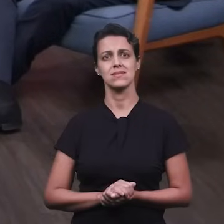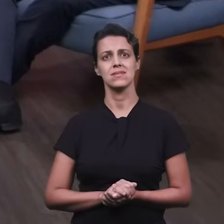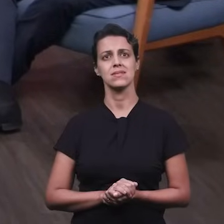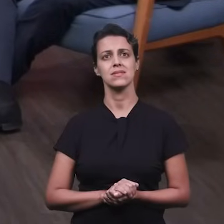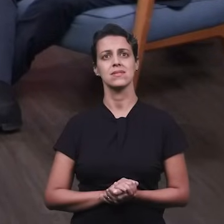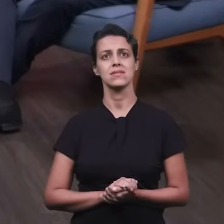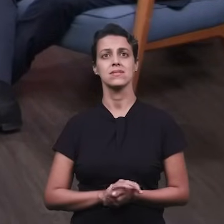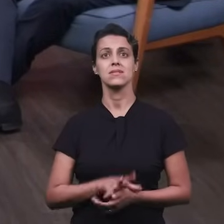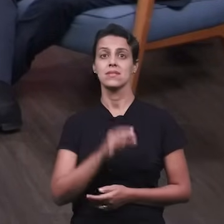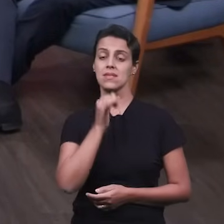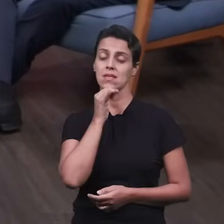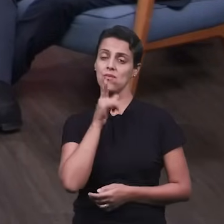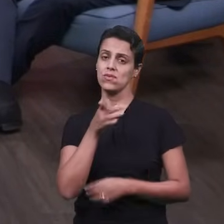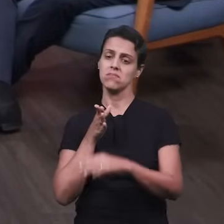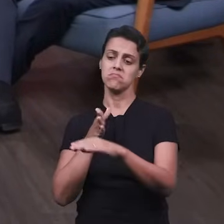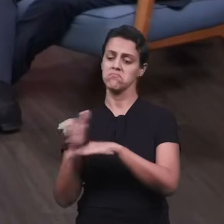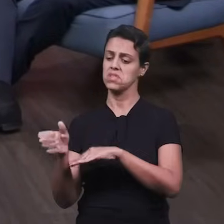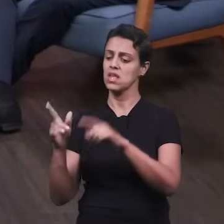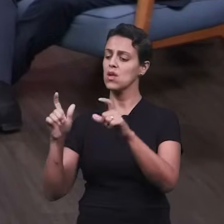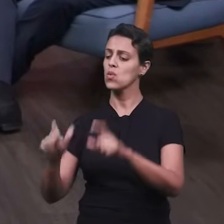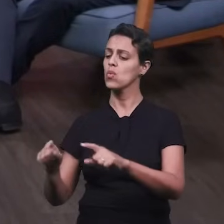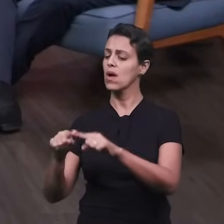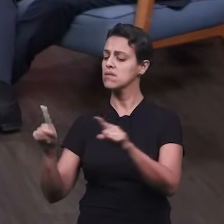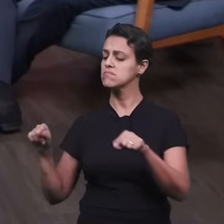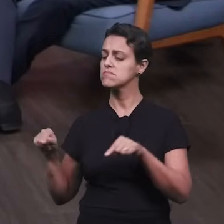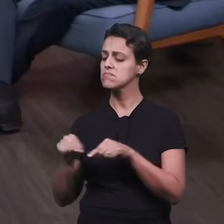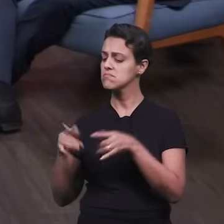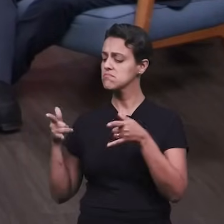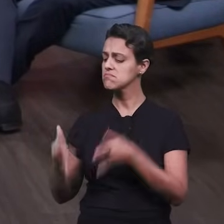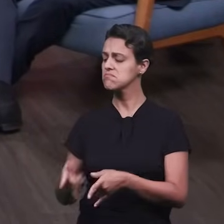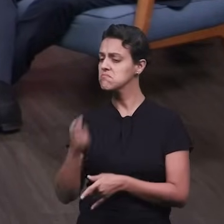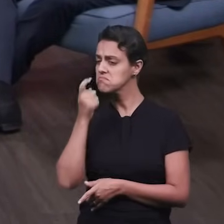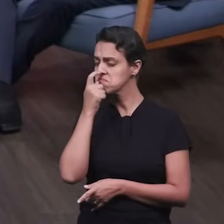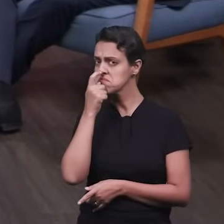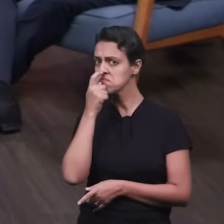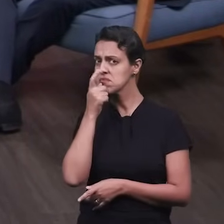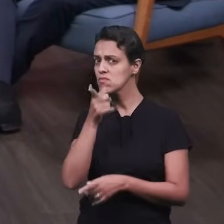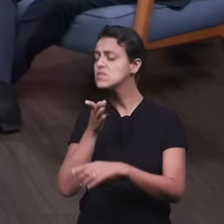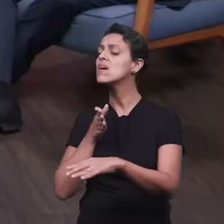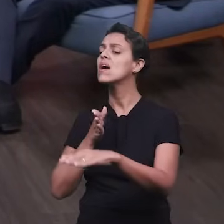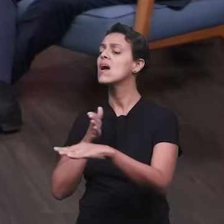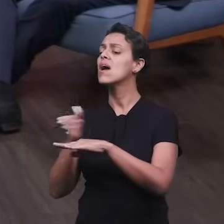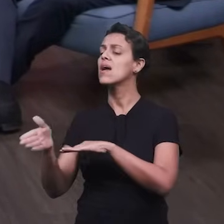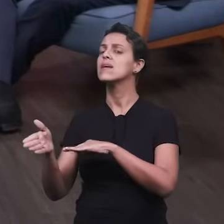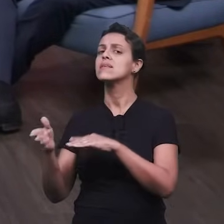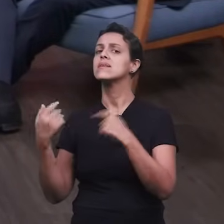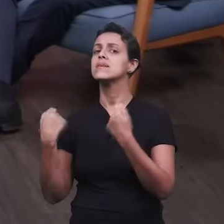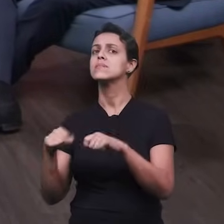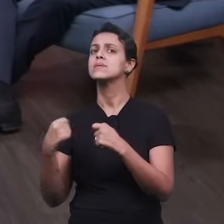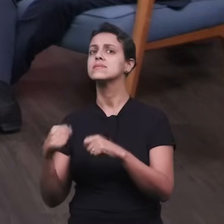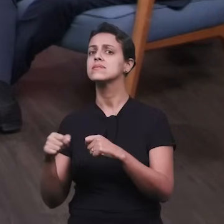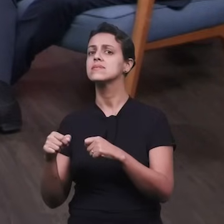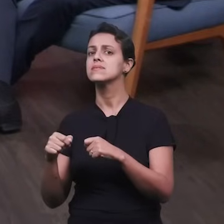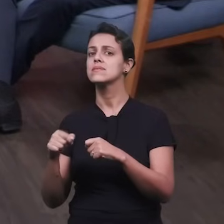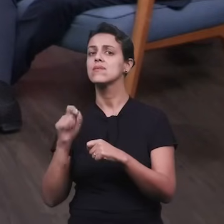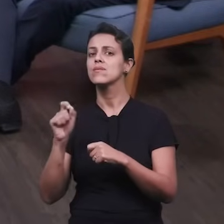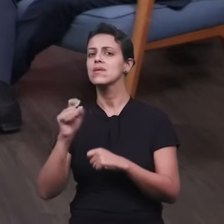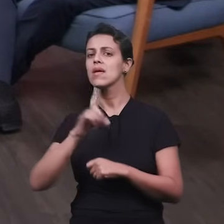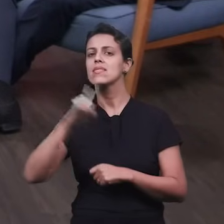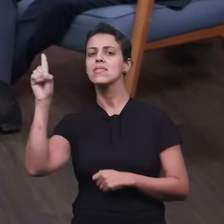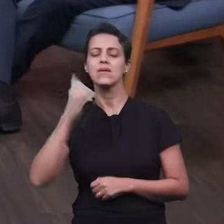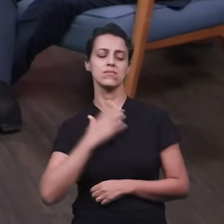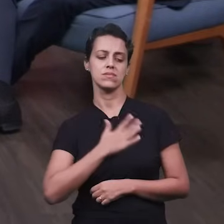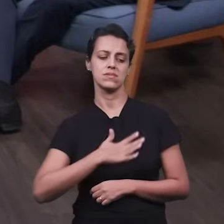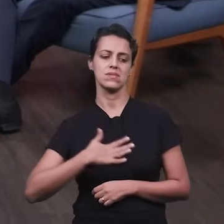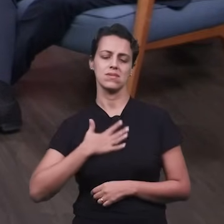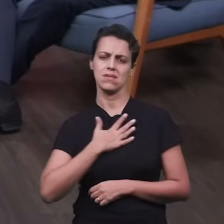Jesus. Você não entra nessa recâmara, a não ser, como disse o pastor Sérgio, que você seja agradável a